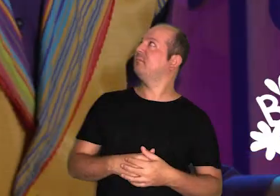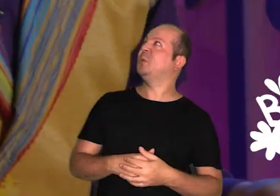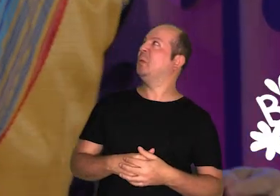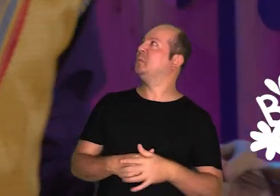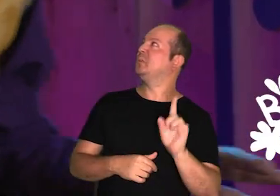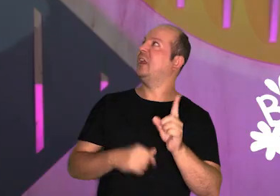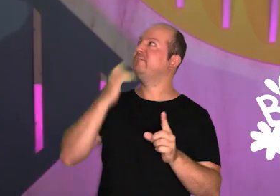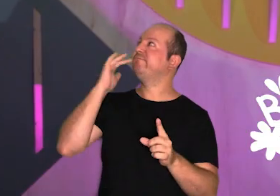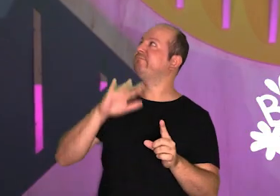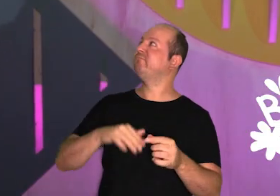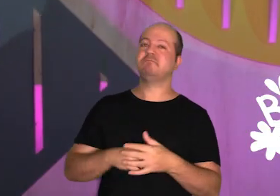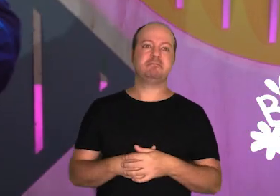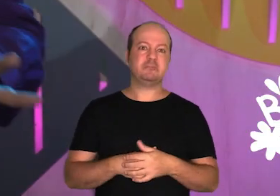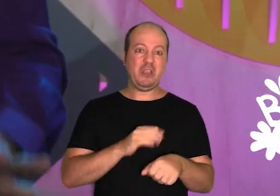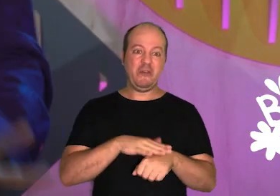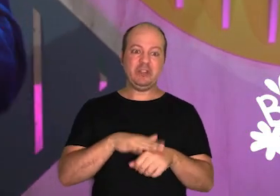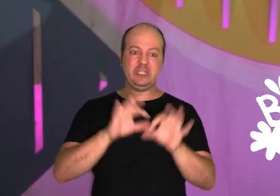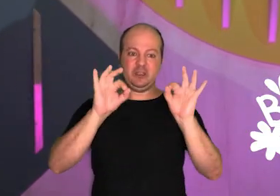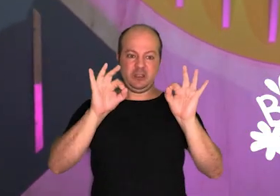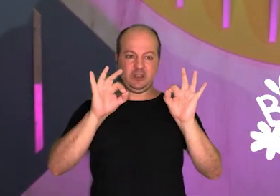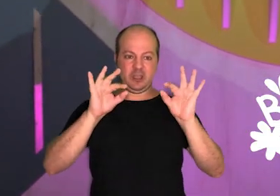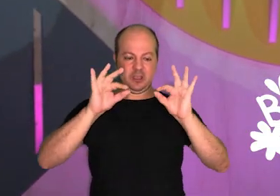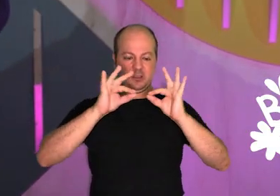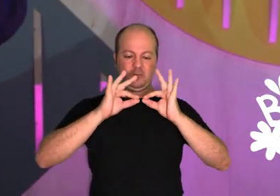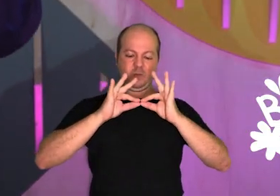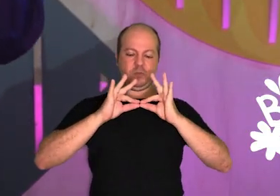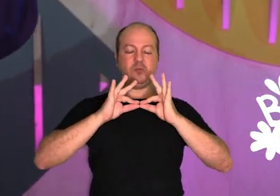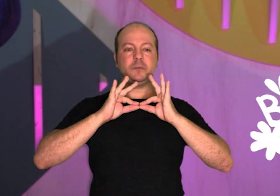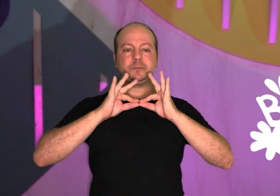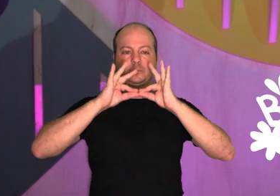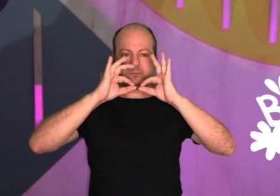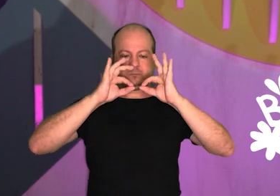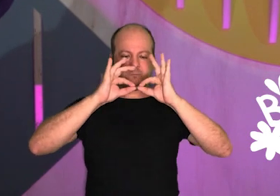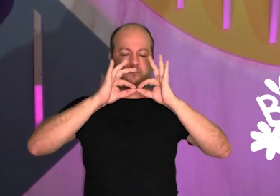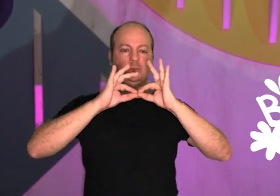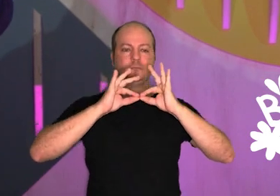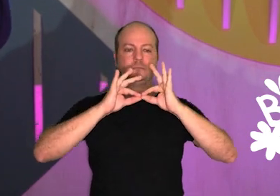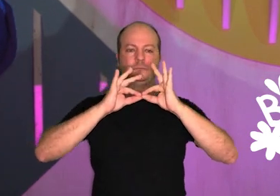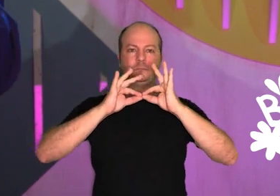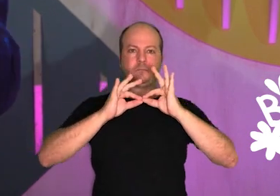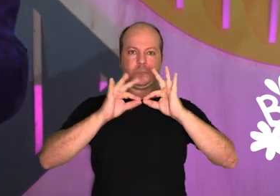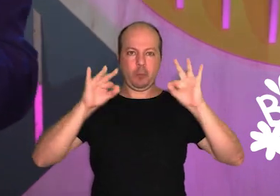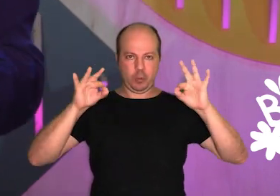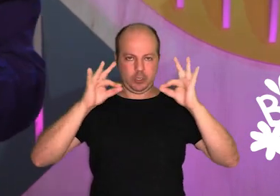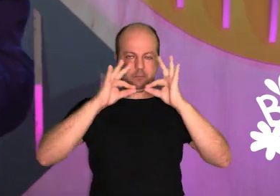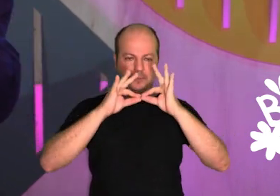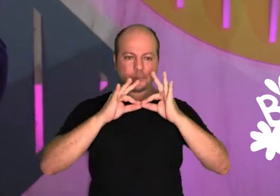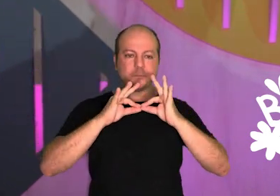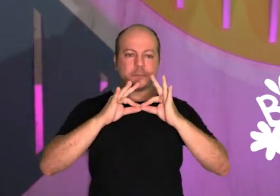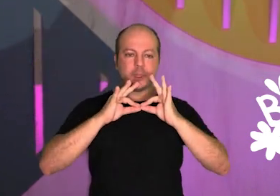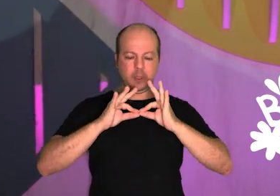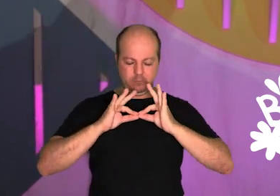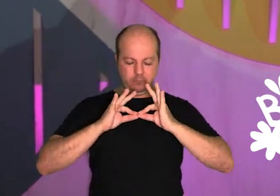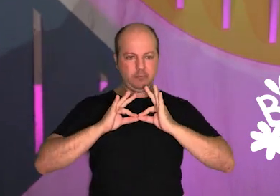Não sabe, né? Para fazer óculos é assim. Coloca uma mão colada na outra, duas borboletas se beijando. Aí você projeta